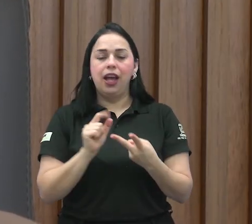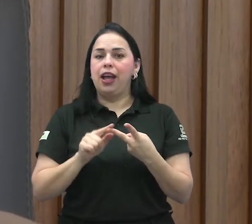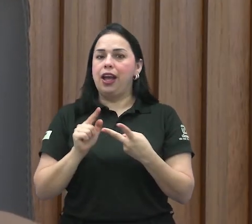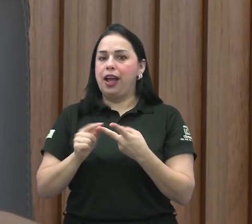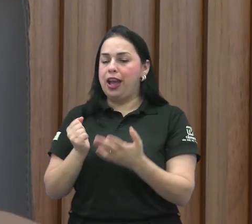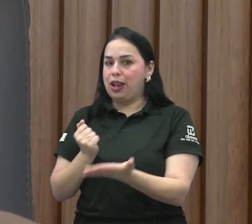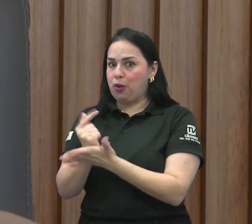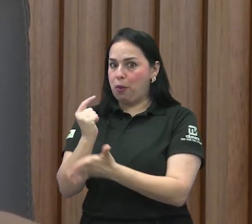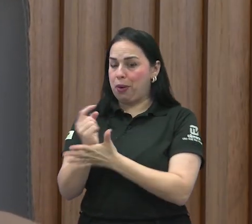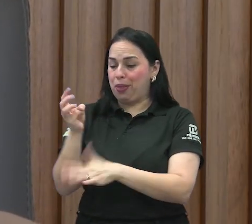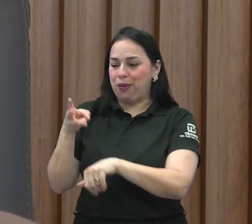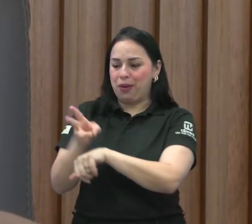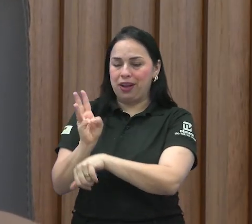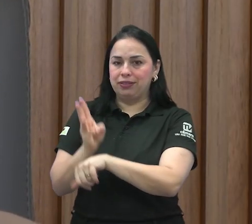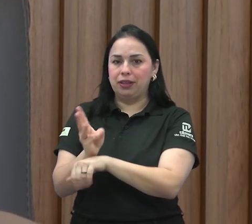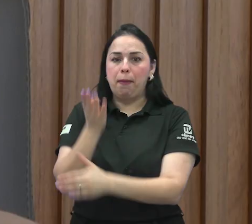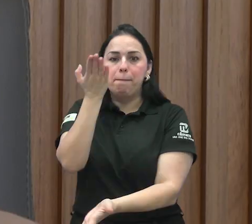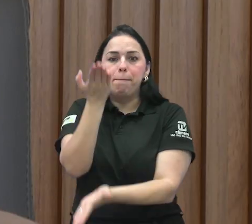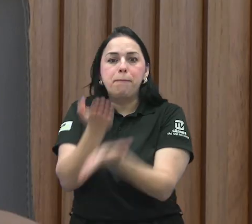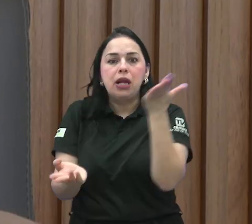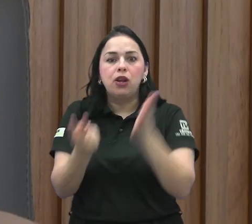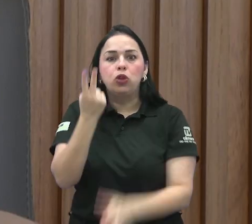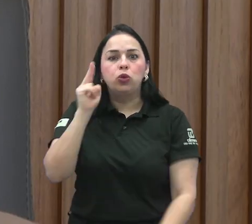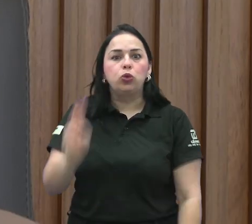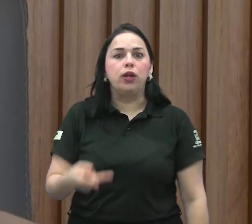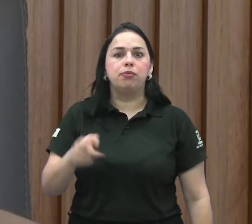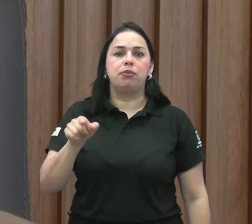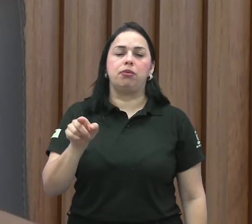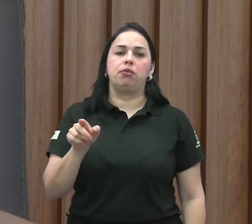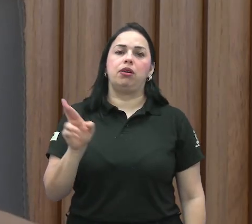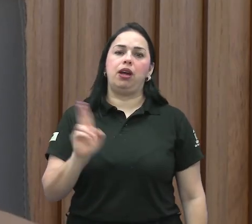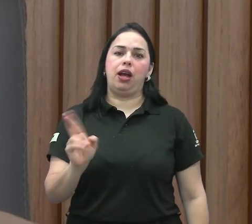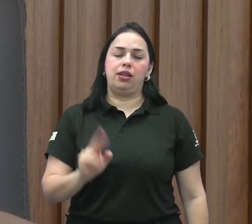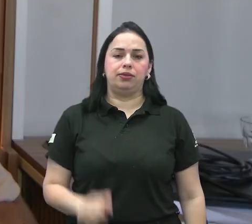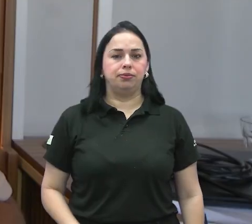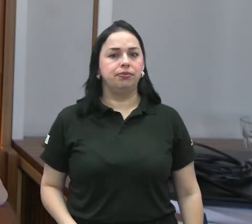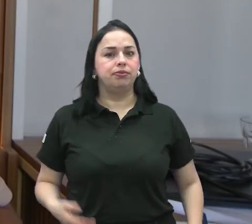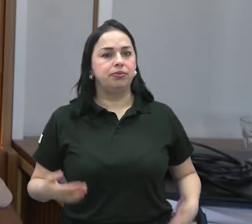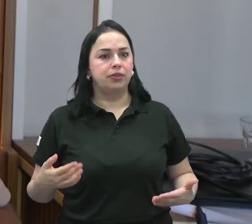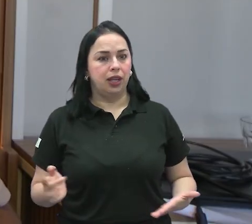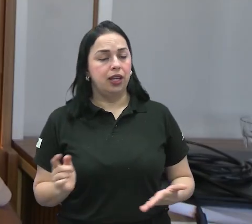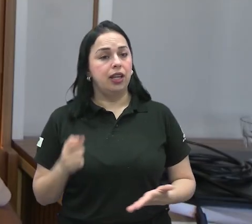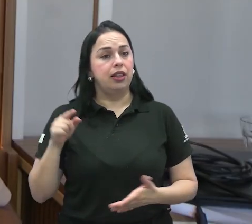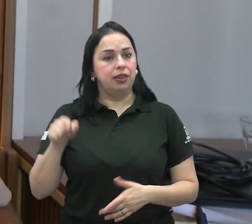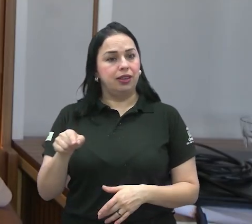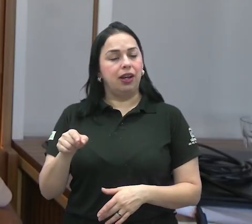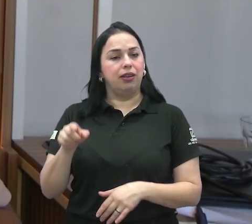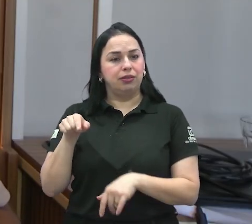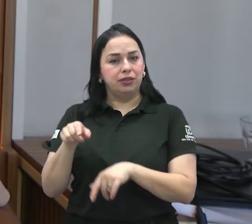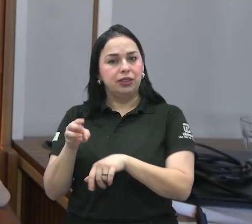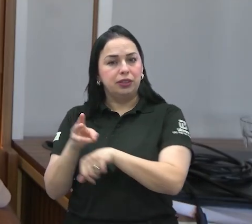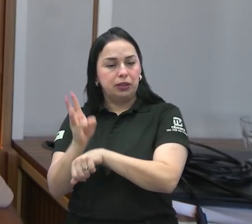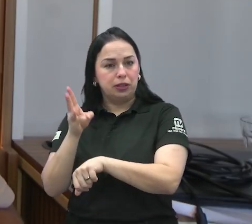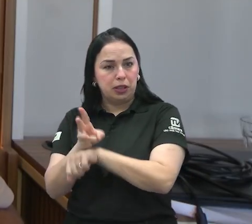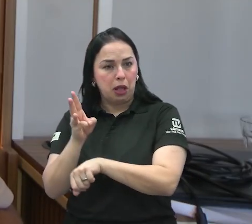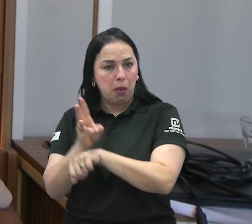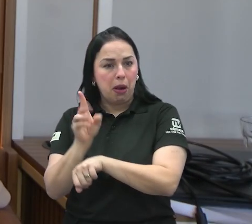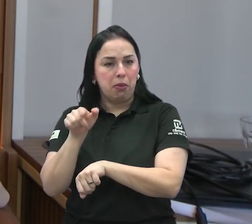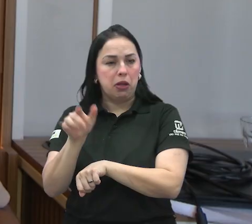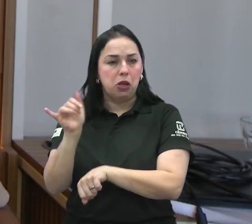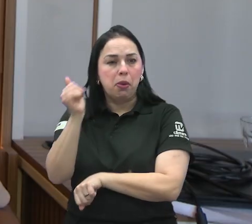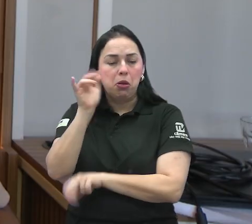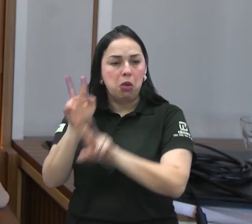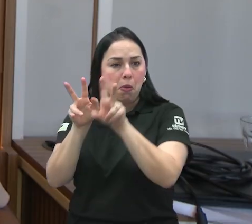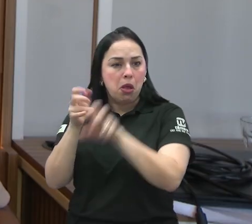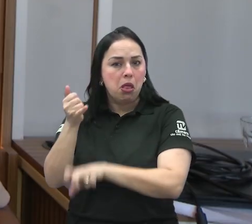fazer compras pelo WhatsApp e perdeu mais de R$2.000. Comprando serviços online, um serviço de desbloqueio